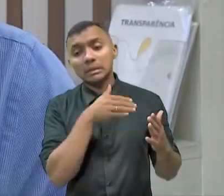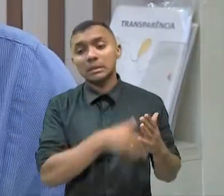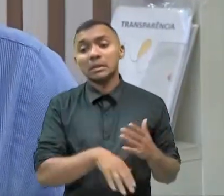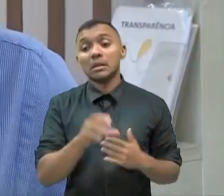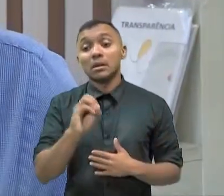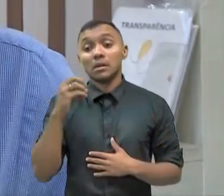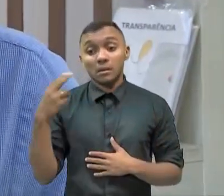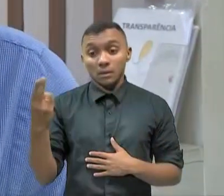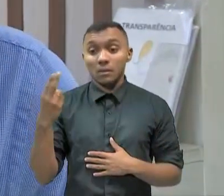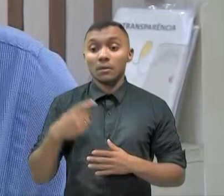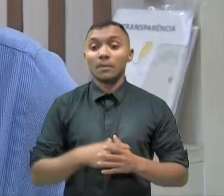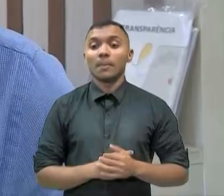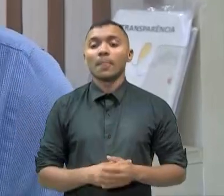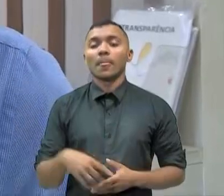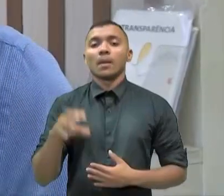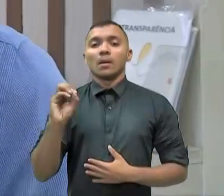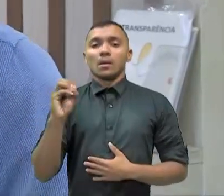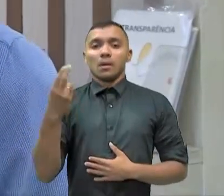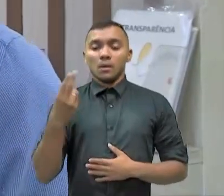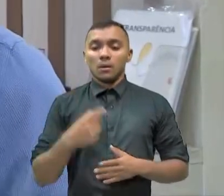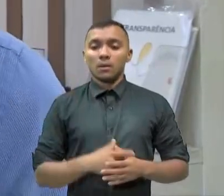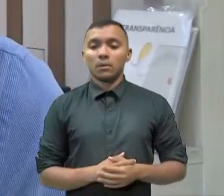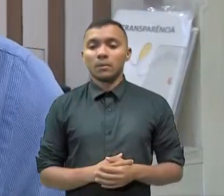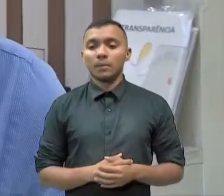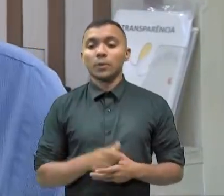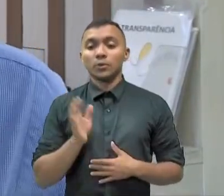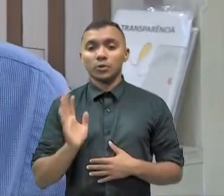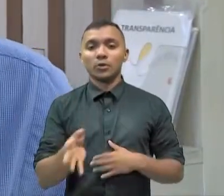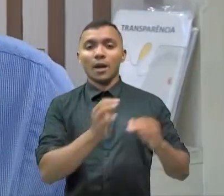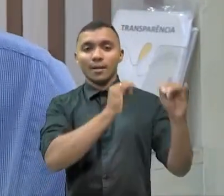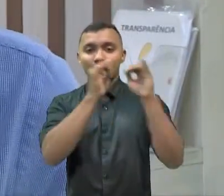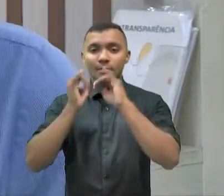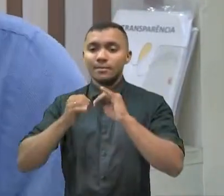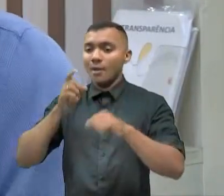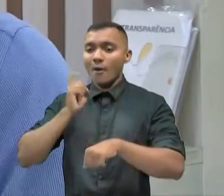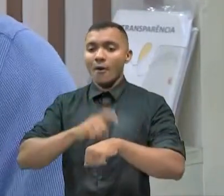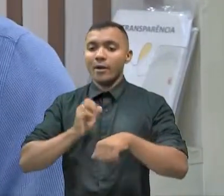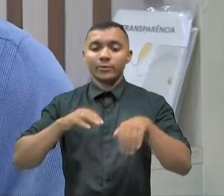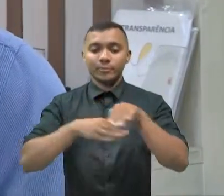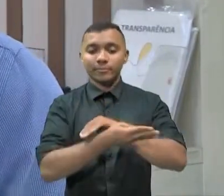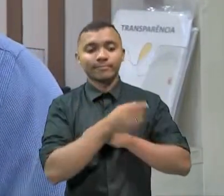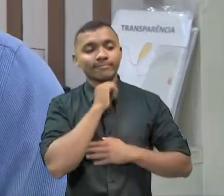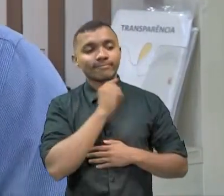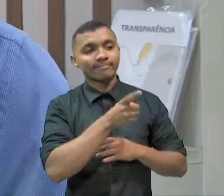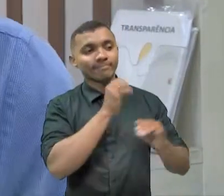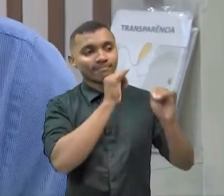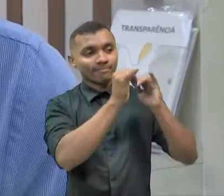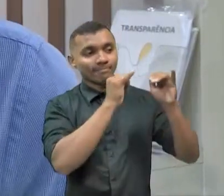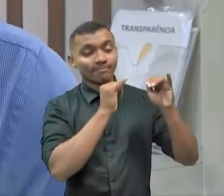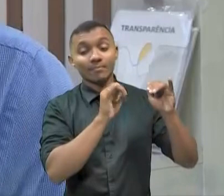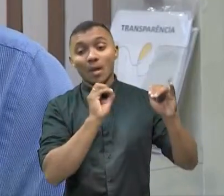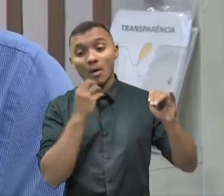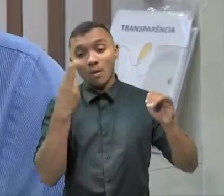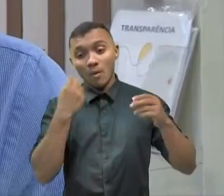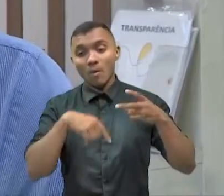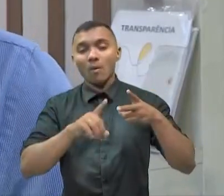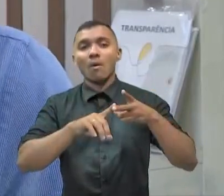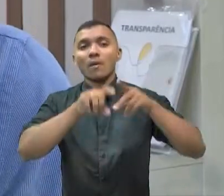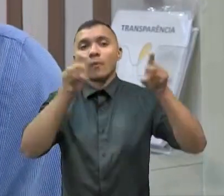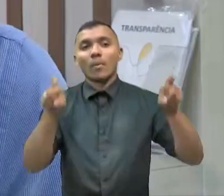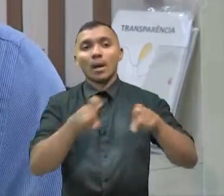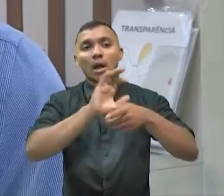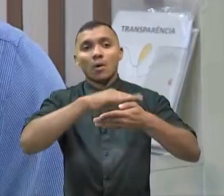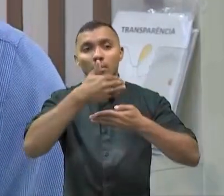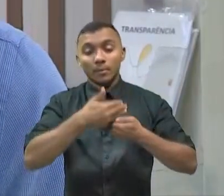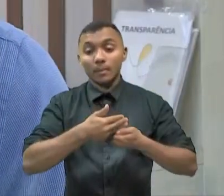apesar de o sistema estar tudo na internet, mas esse agricultor muitas vezes não tem acesso à internet, não tinha computador. E diante disso a gente viu que